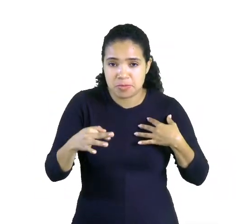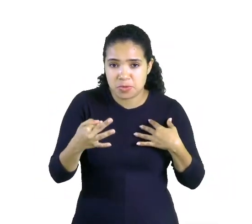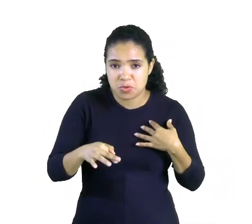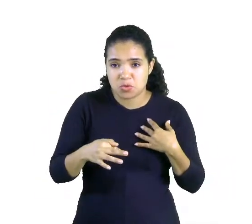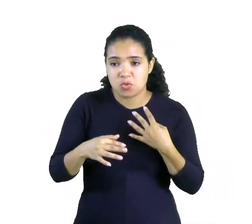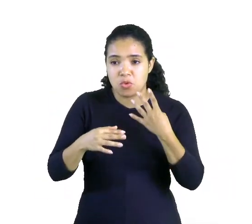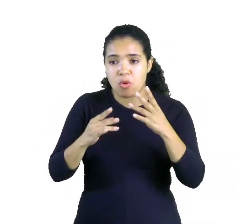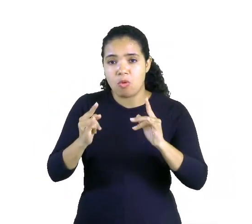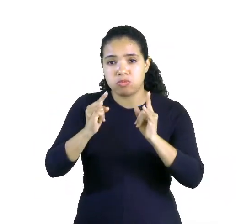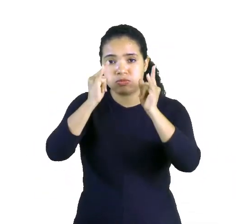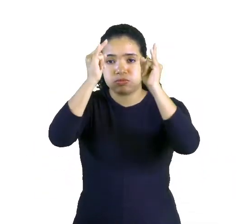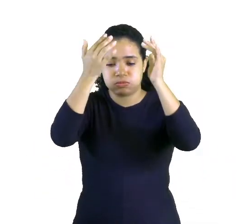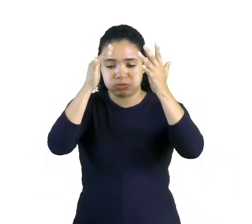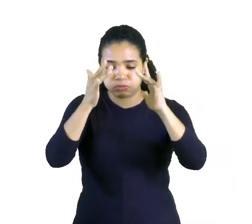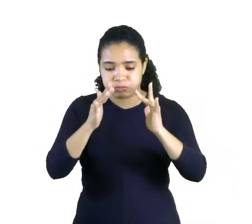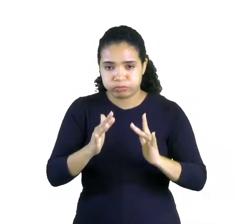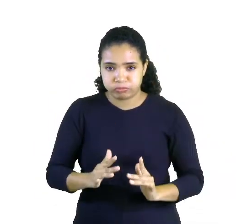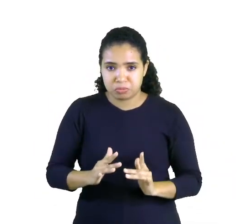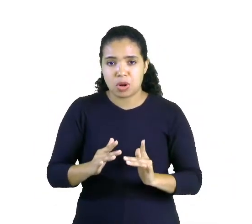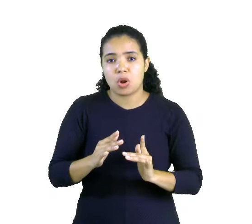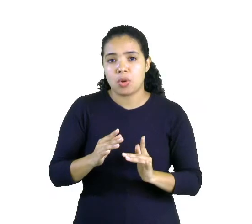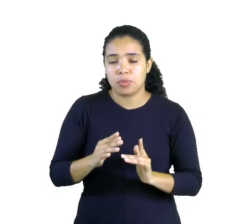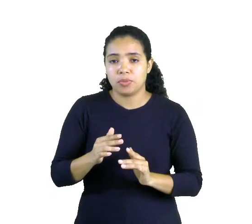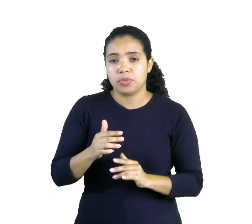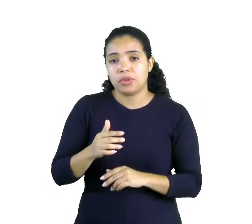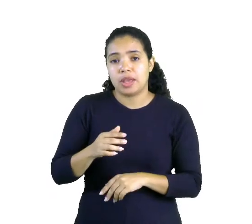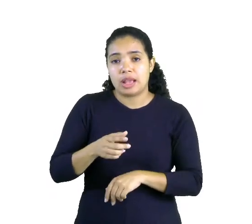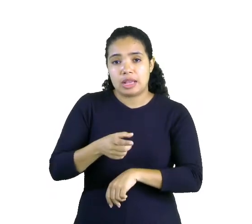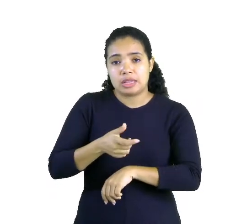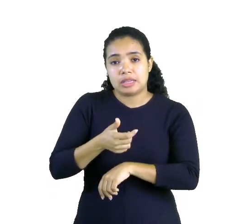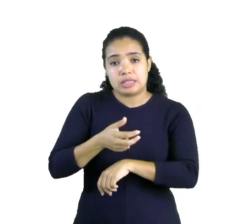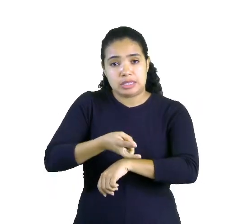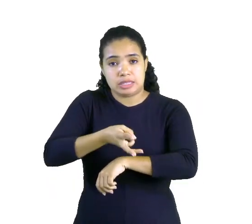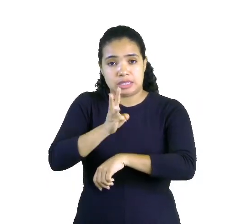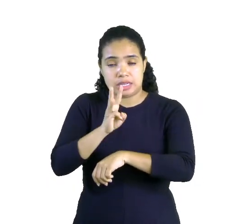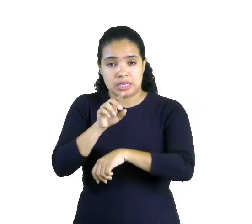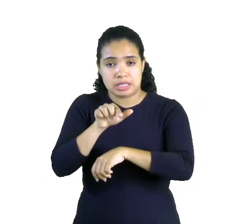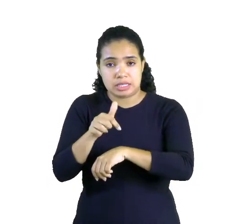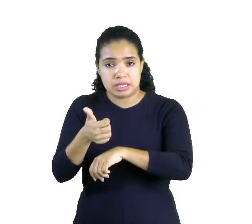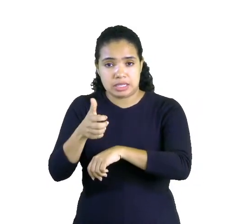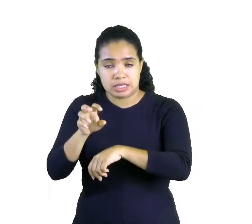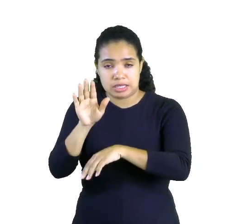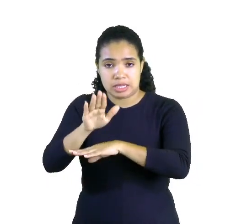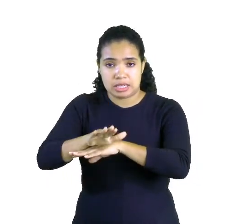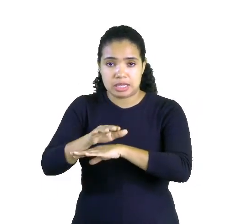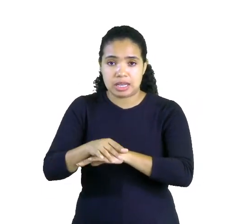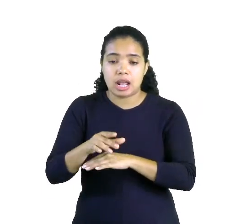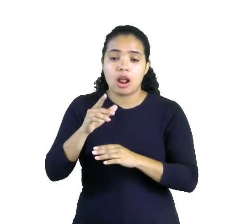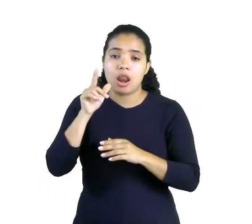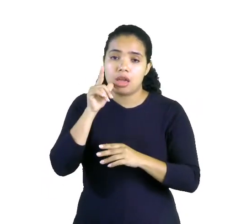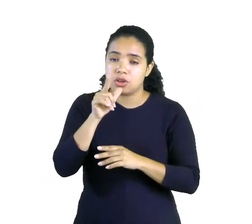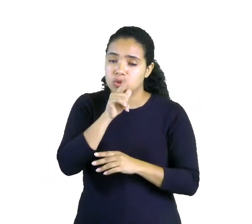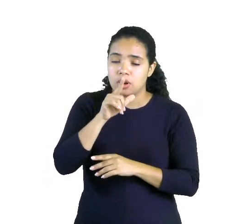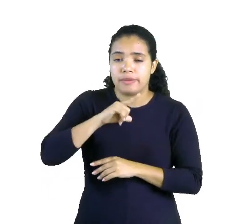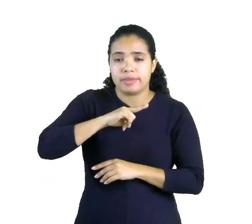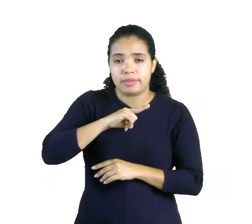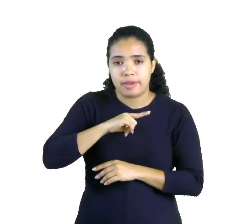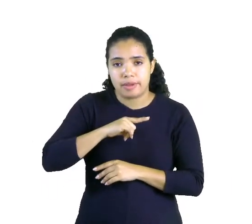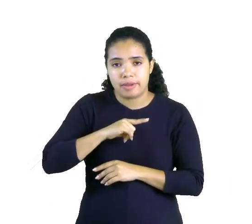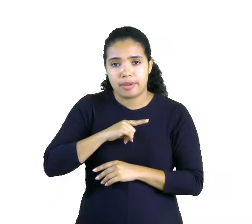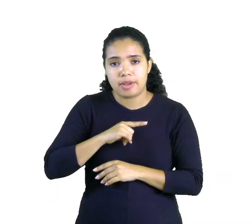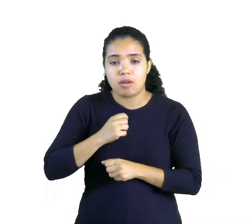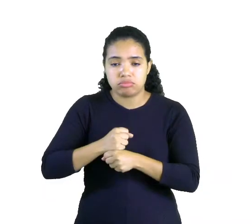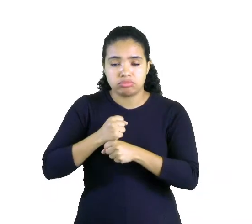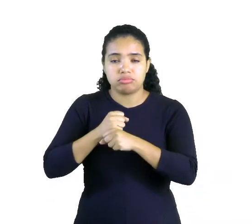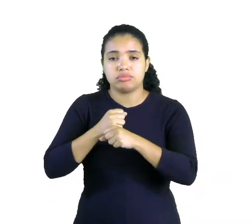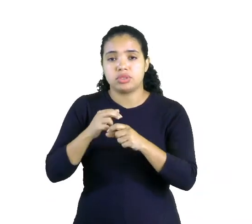do Rio, às 15h15 de hoje. No local funciona uma lanchonete parcialmente em